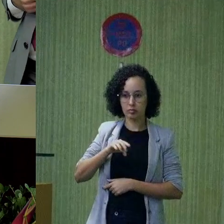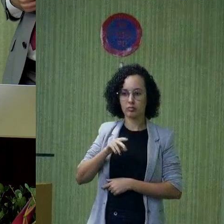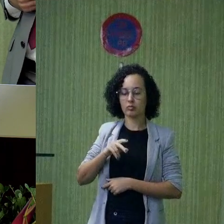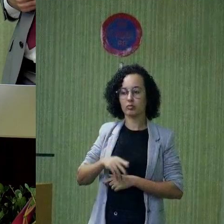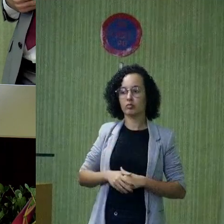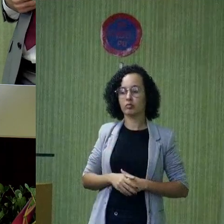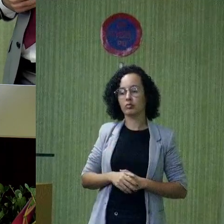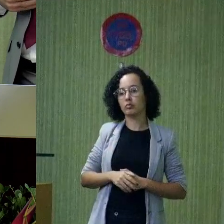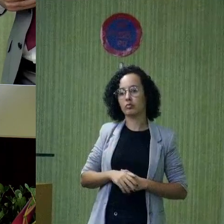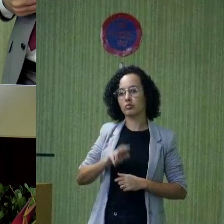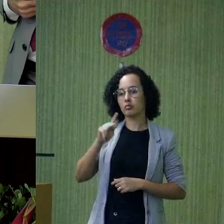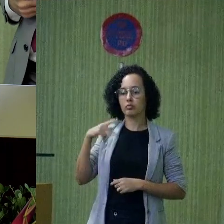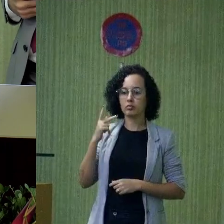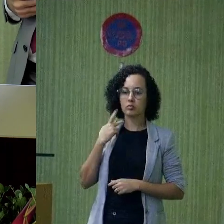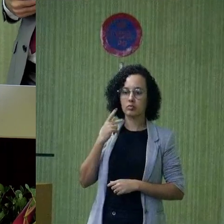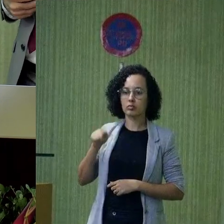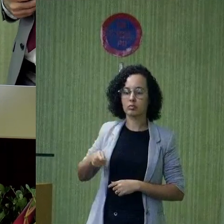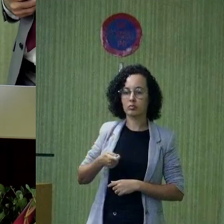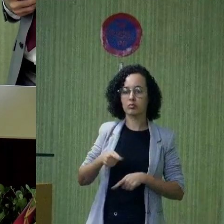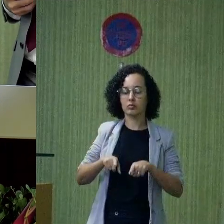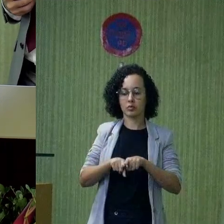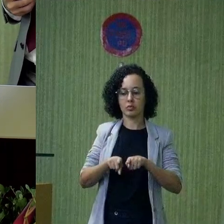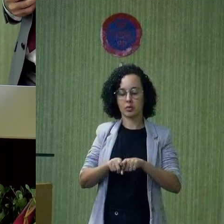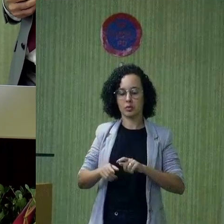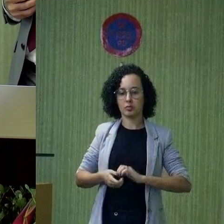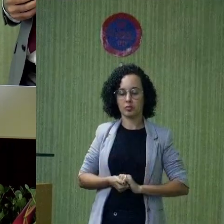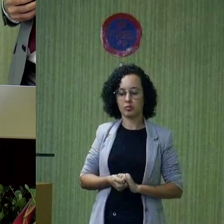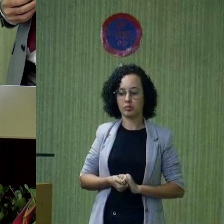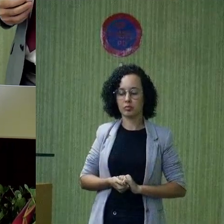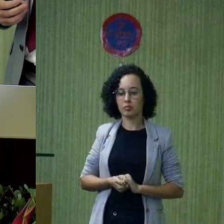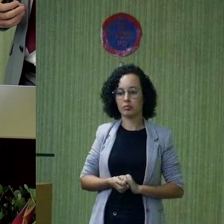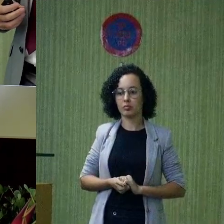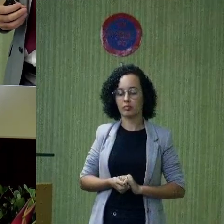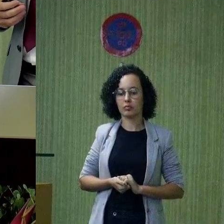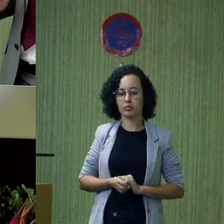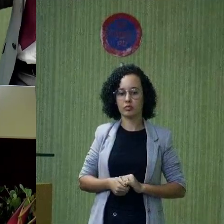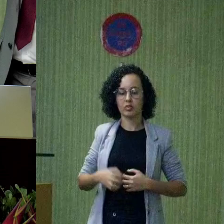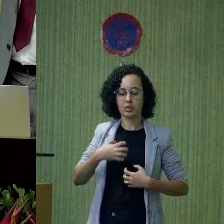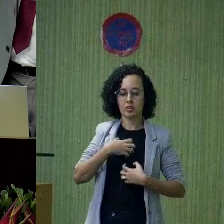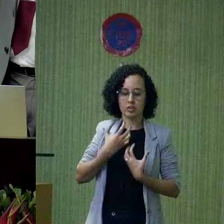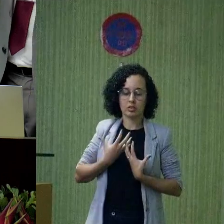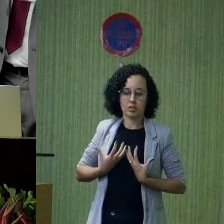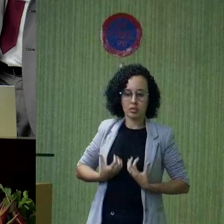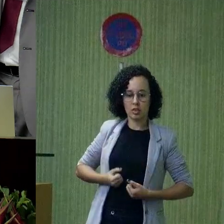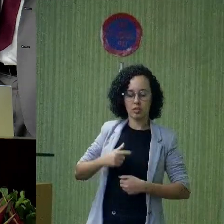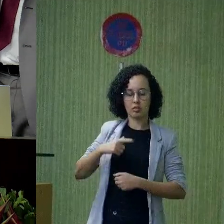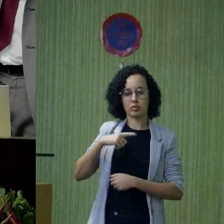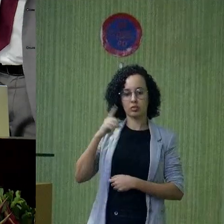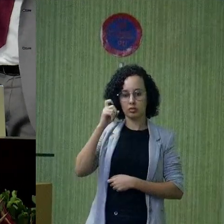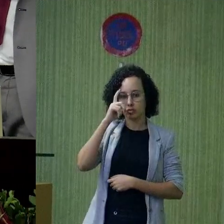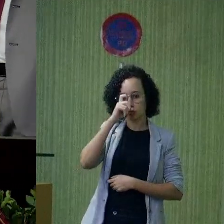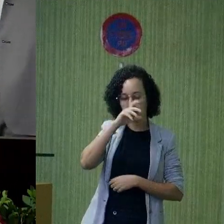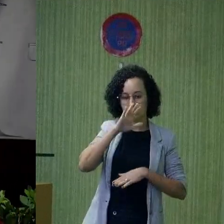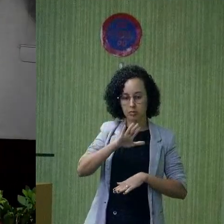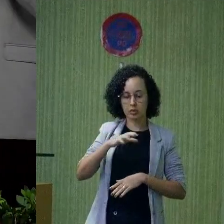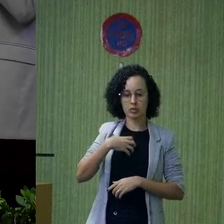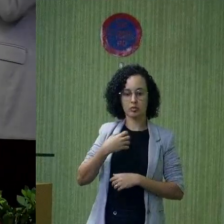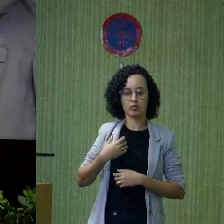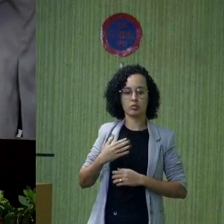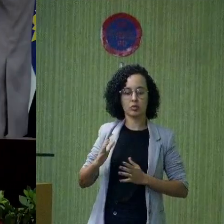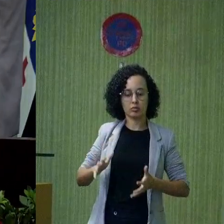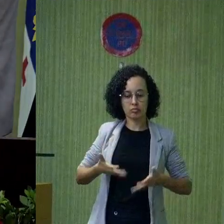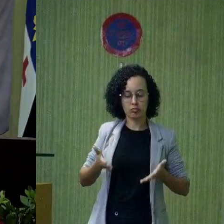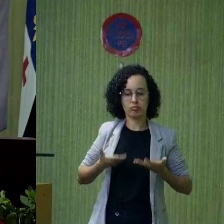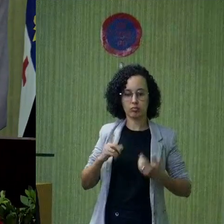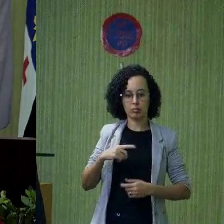procuradoras da educação que muitas vezes a gente a gente Claro se sente cansado tem aquela dificuldade mas que isso Sirva como estímulo pra